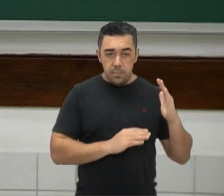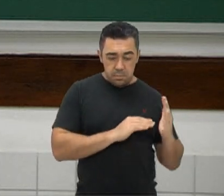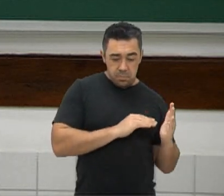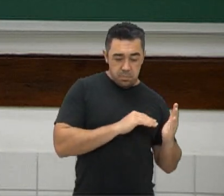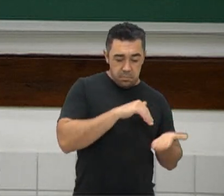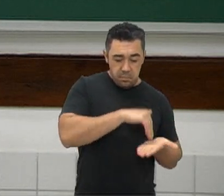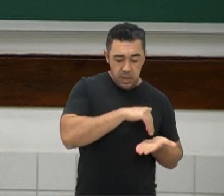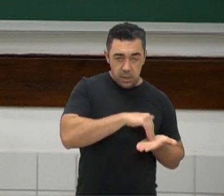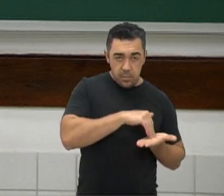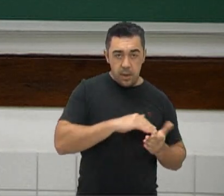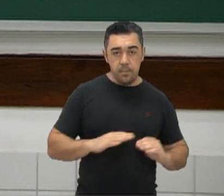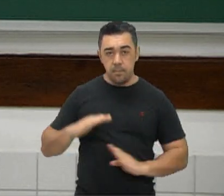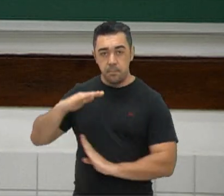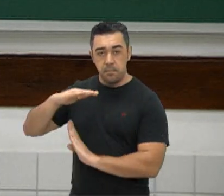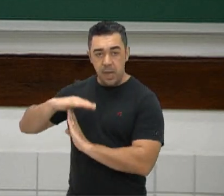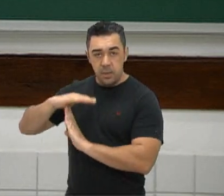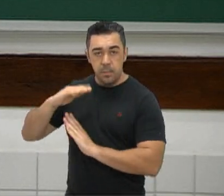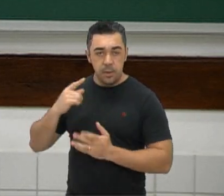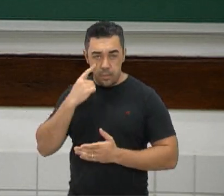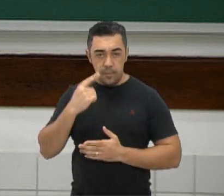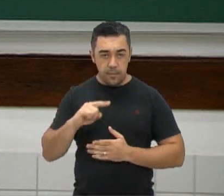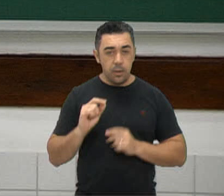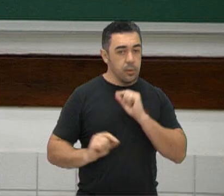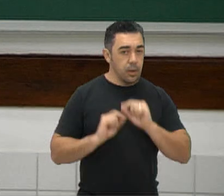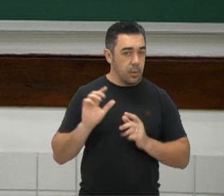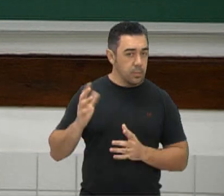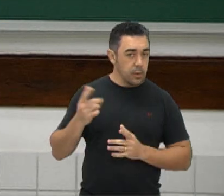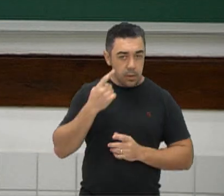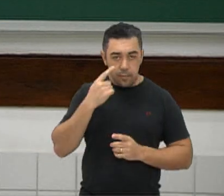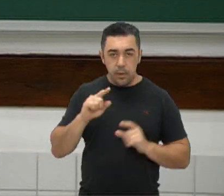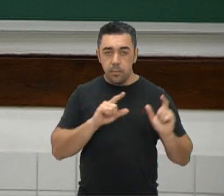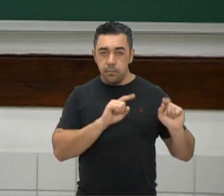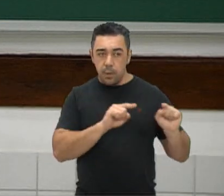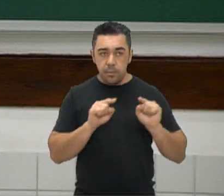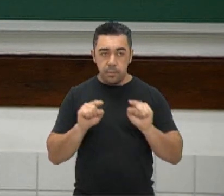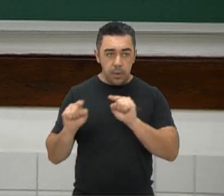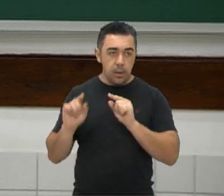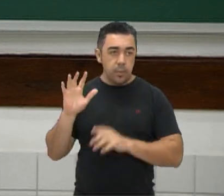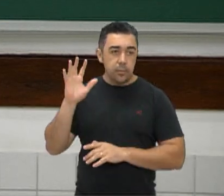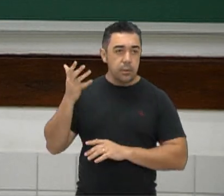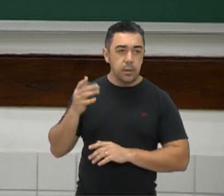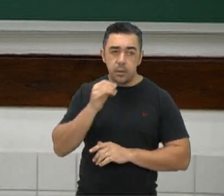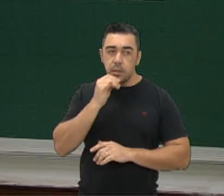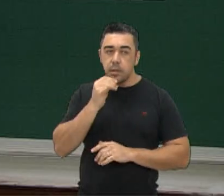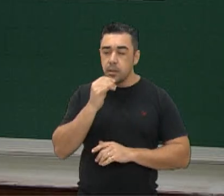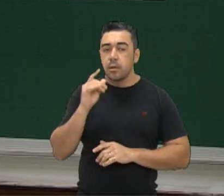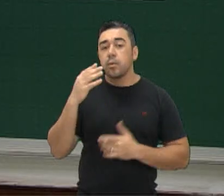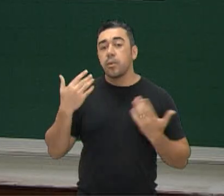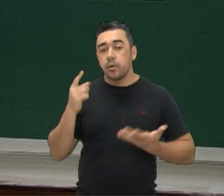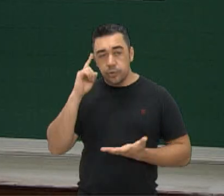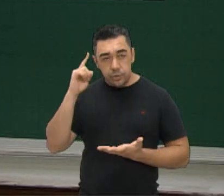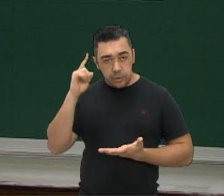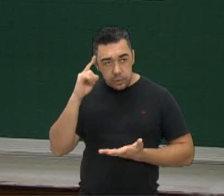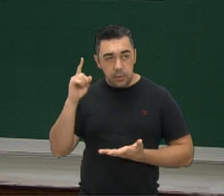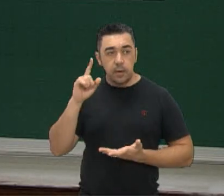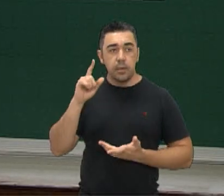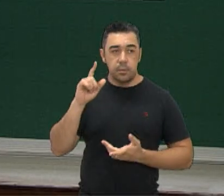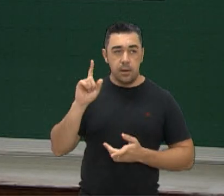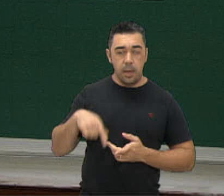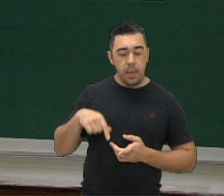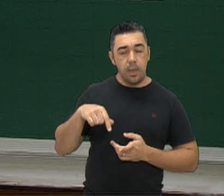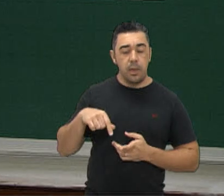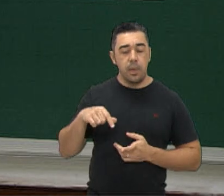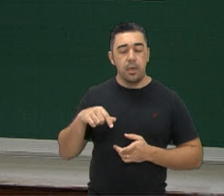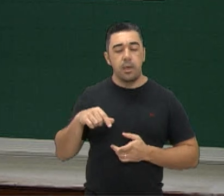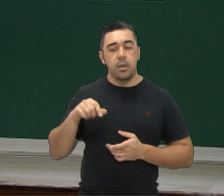máxima. Vocês vão olhar as imagens, o que é que dizem essas imagens também, né? Qual dia é da semana,